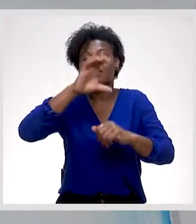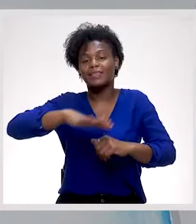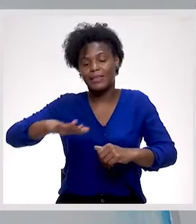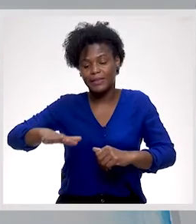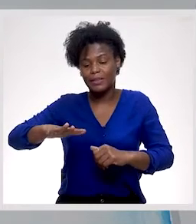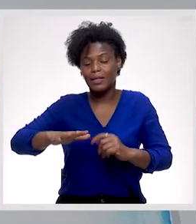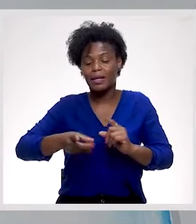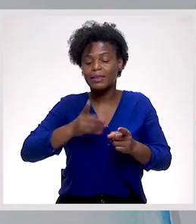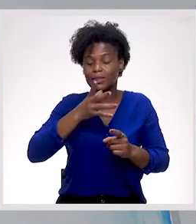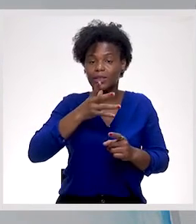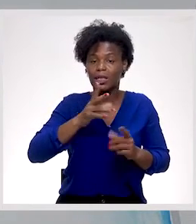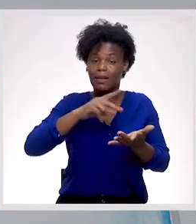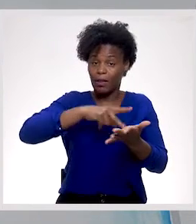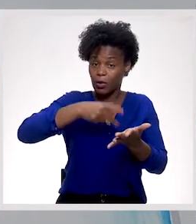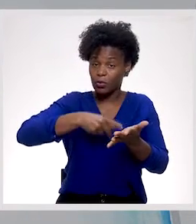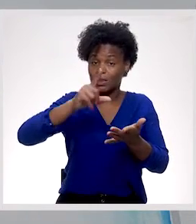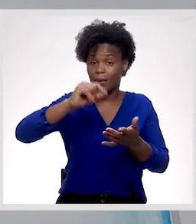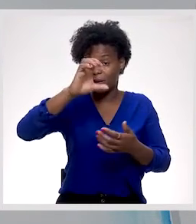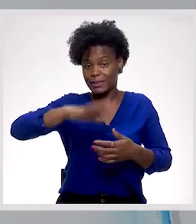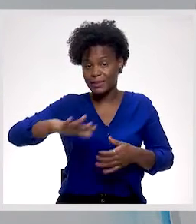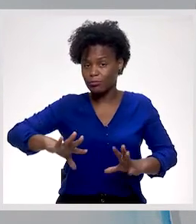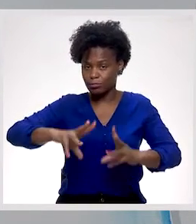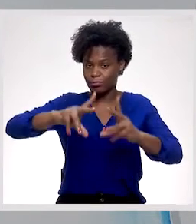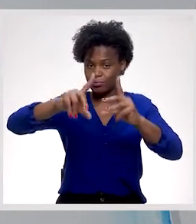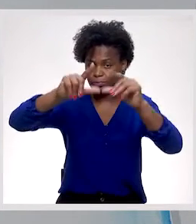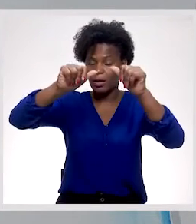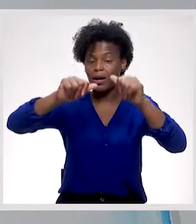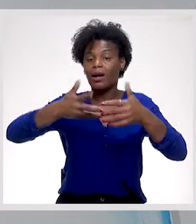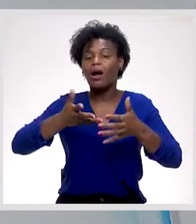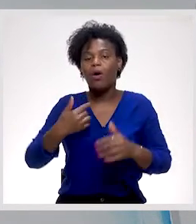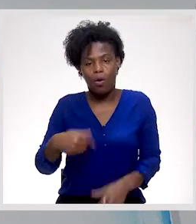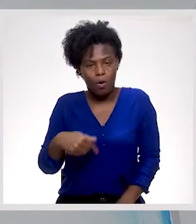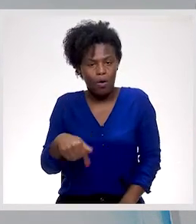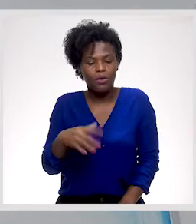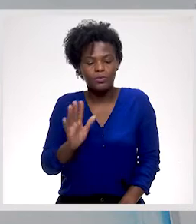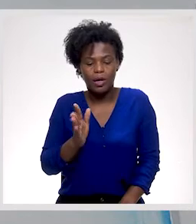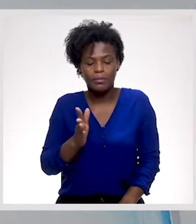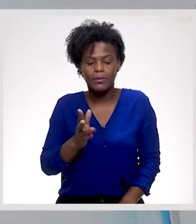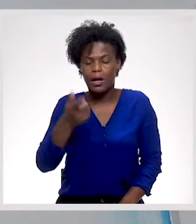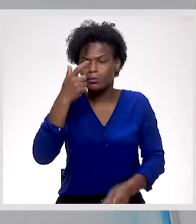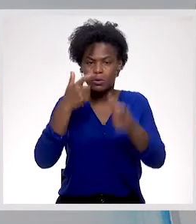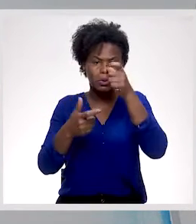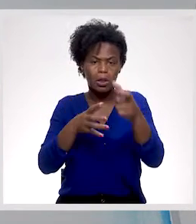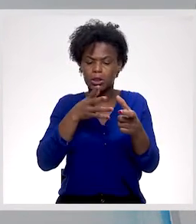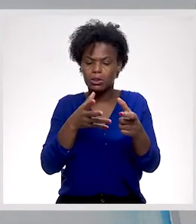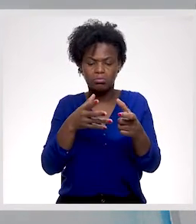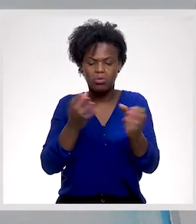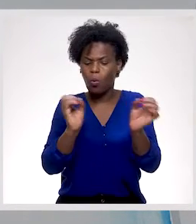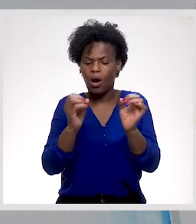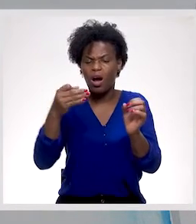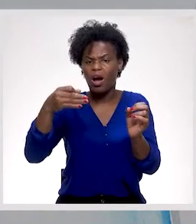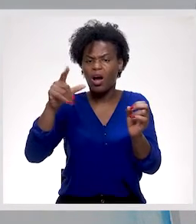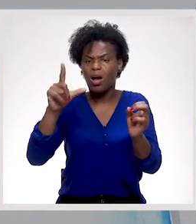evolução da tecnologia e da própria ciência, houve a despromoção, nós tivemos a